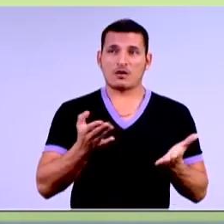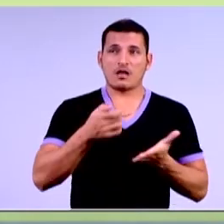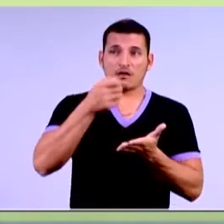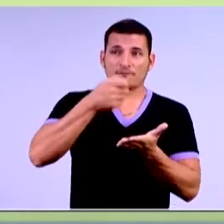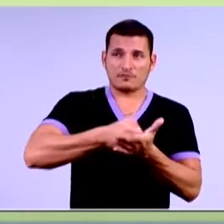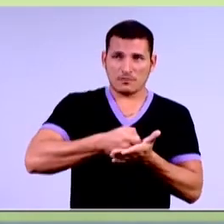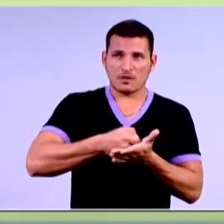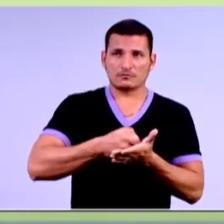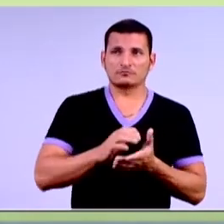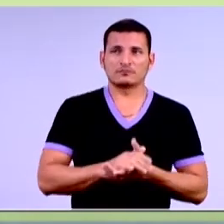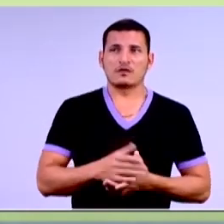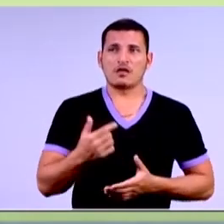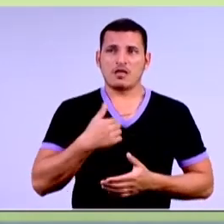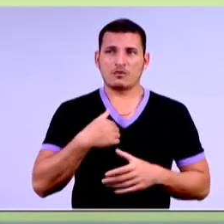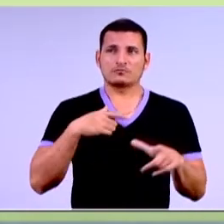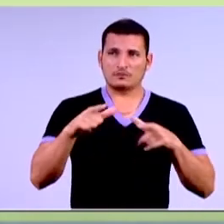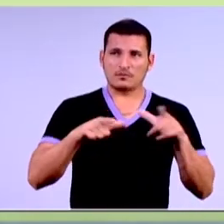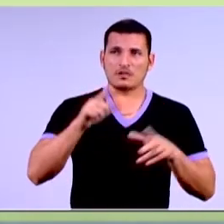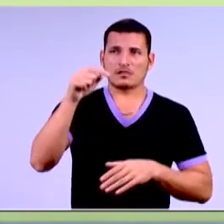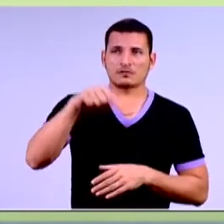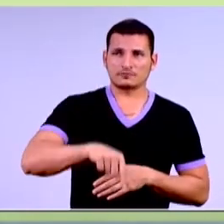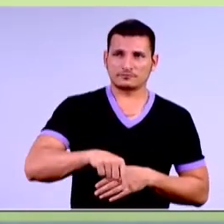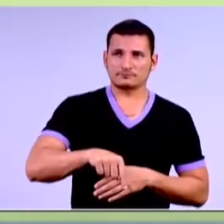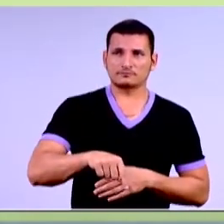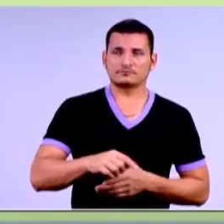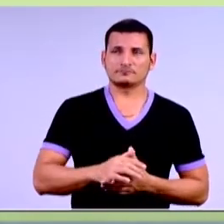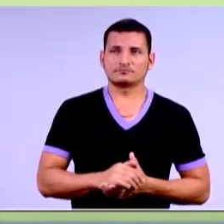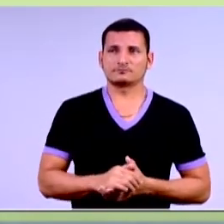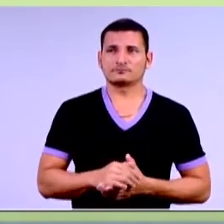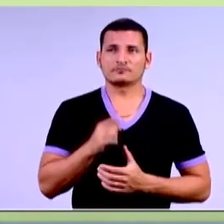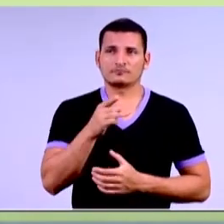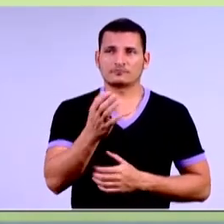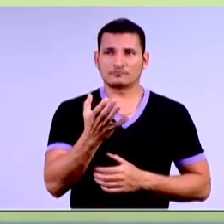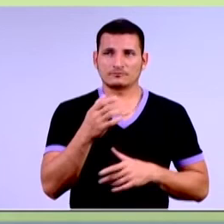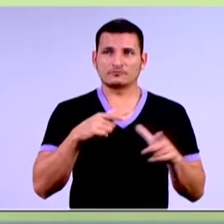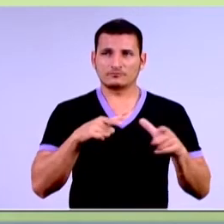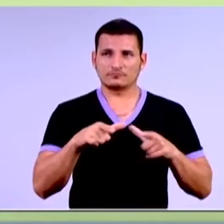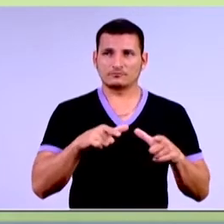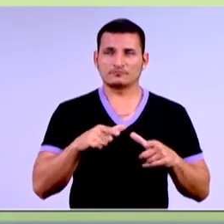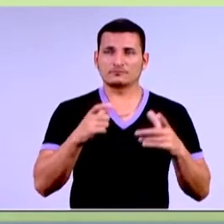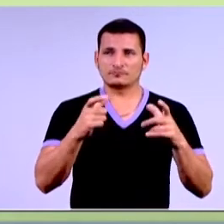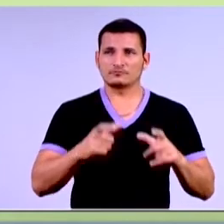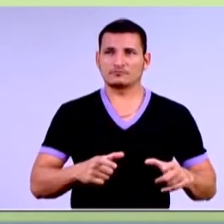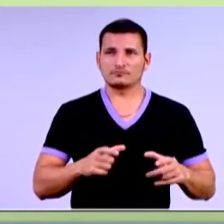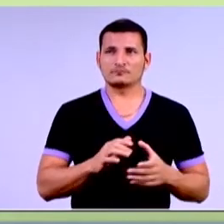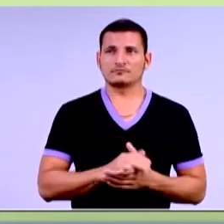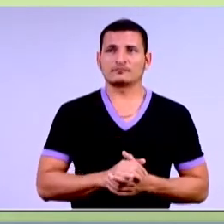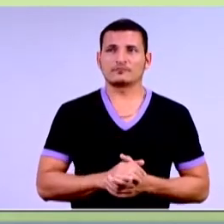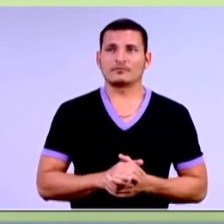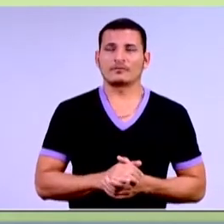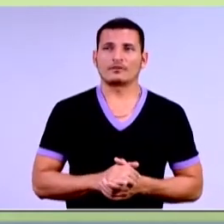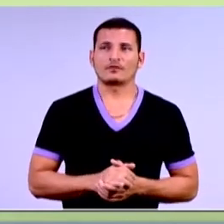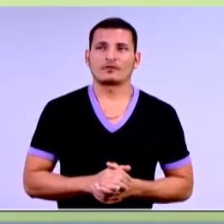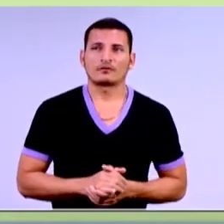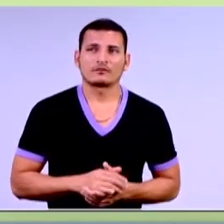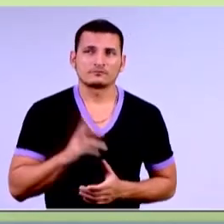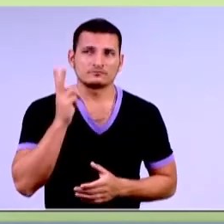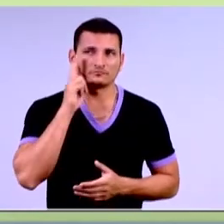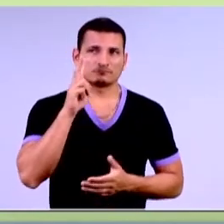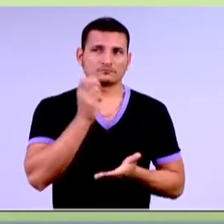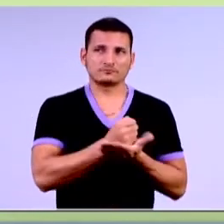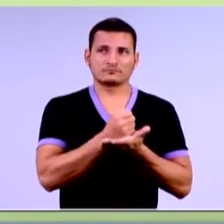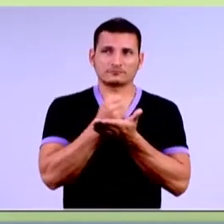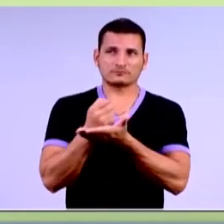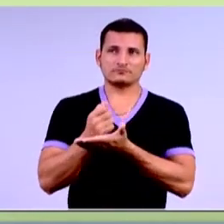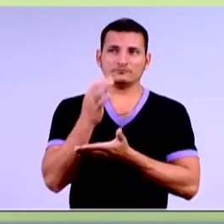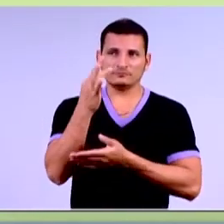eu trabalharei aqui se está pretendendo trabalhar nesse local a work lembre-se o auxiliar do futuro